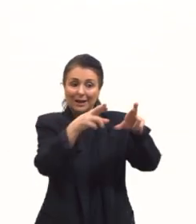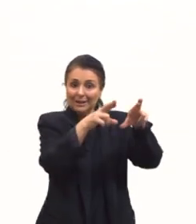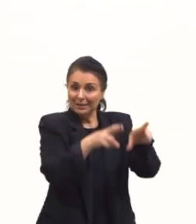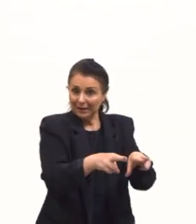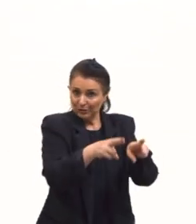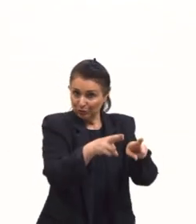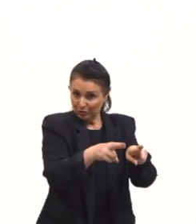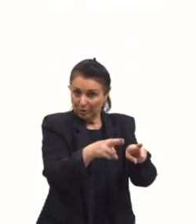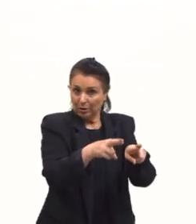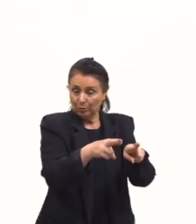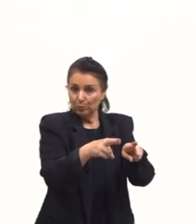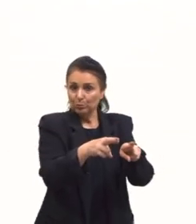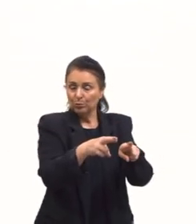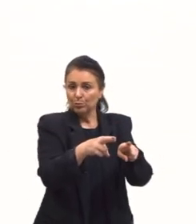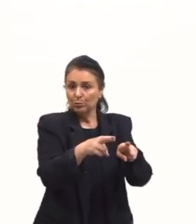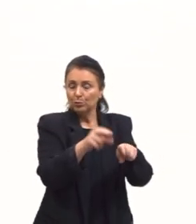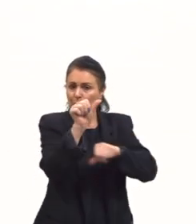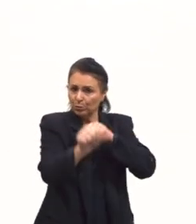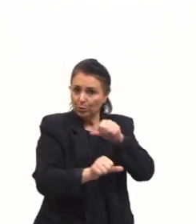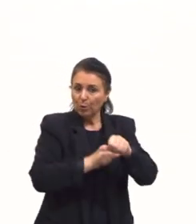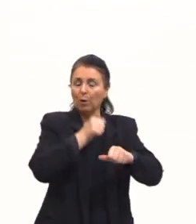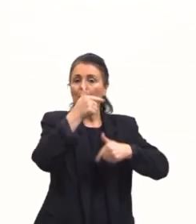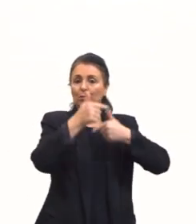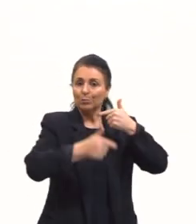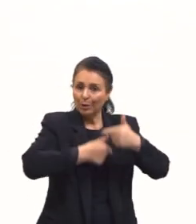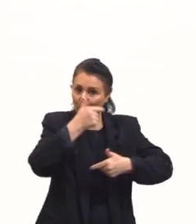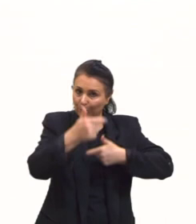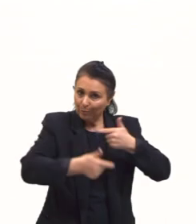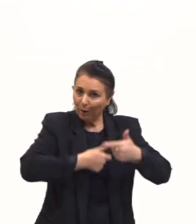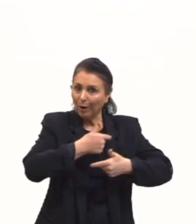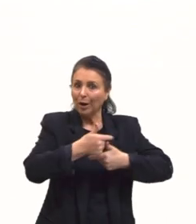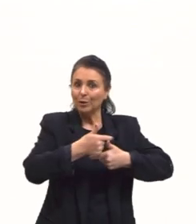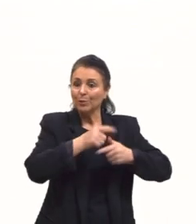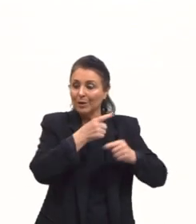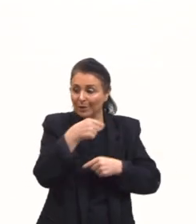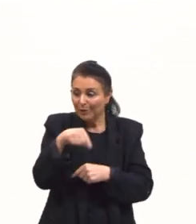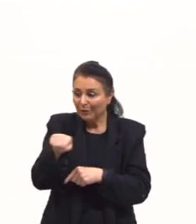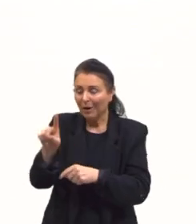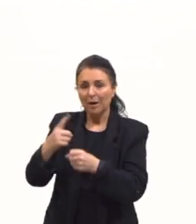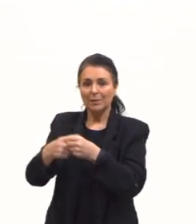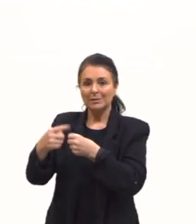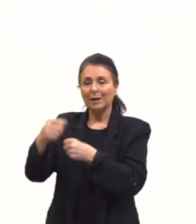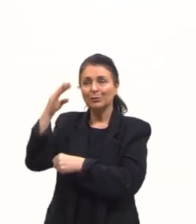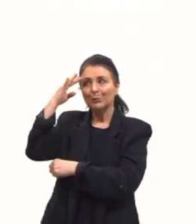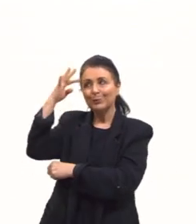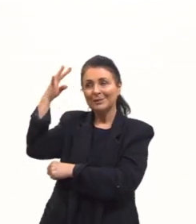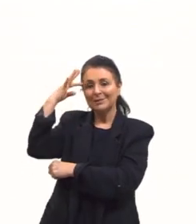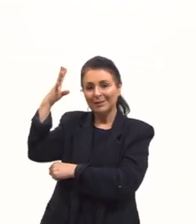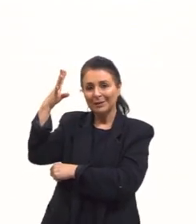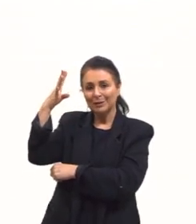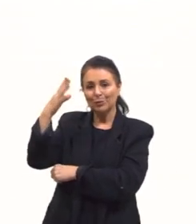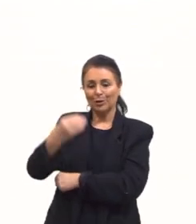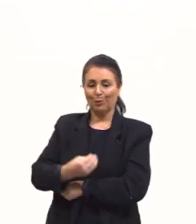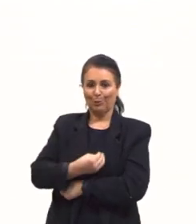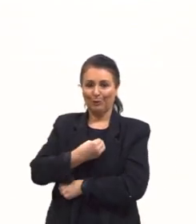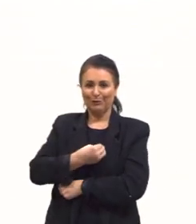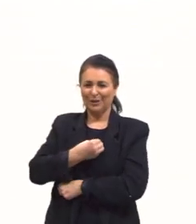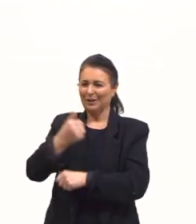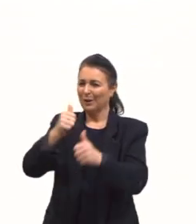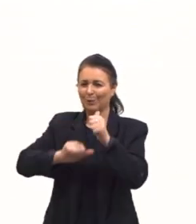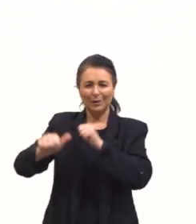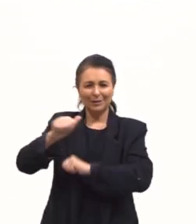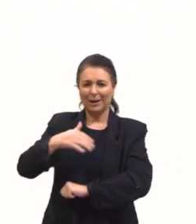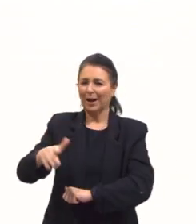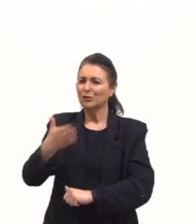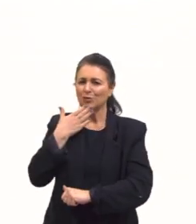né do seu do seu da aonde produzir vai para cidade com aquela ilusão né de ter uma melhor qualidade de